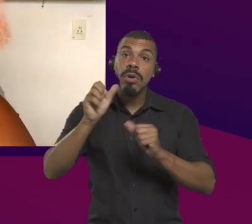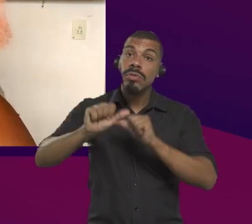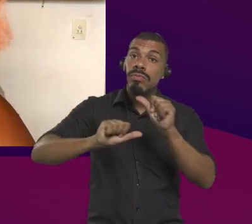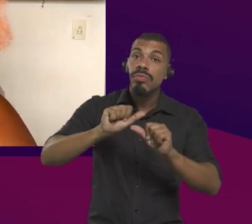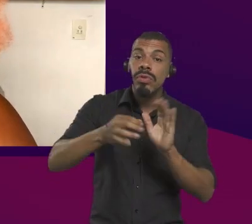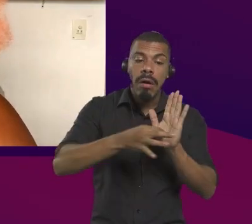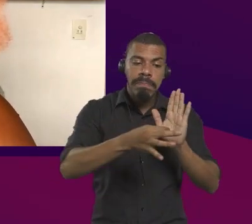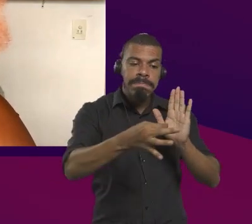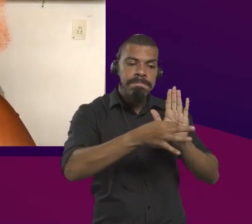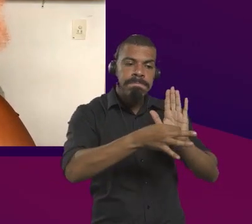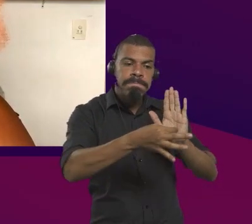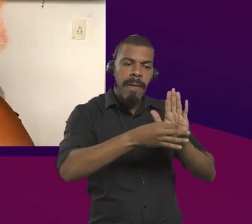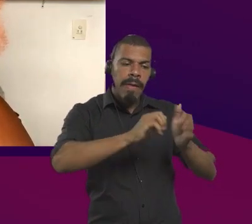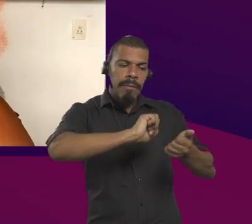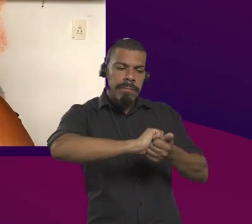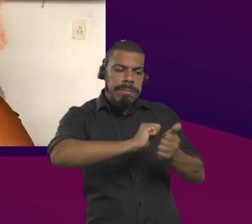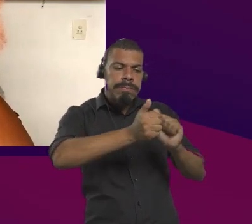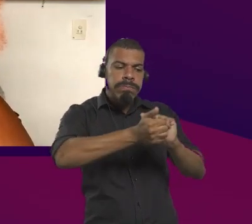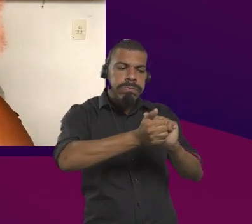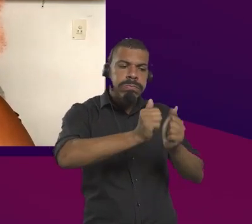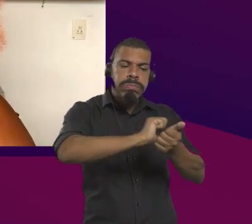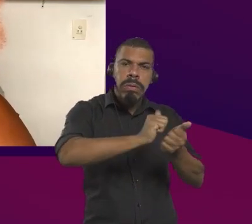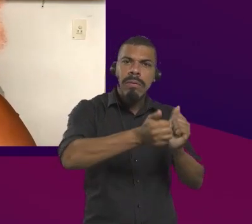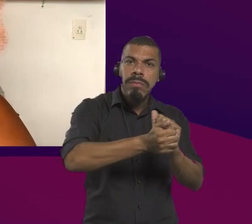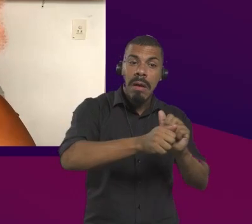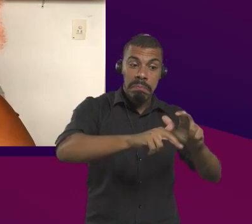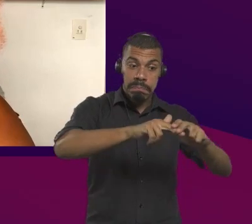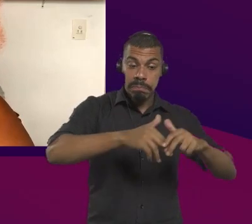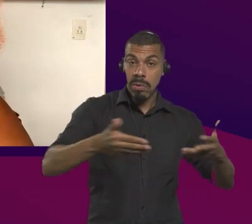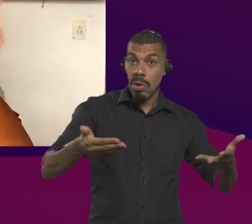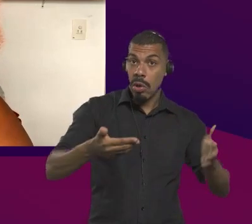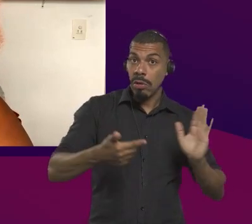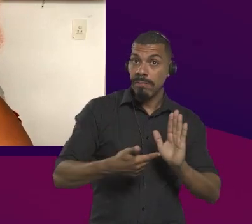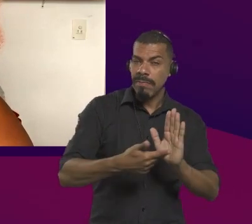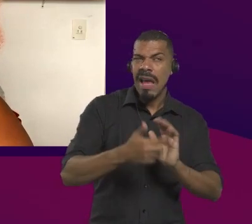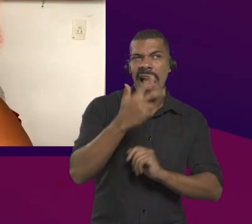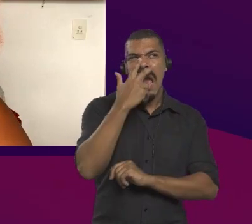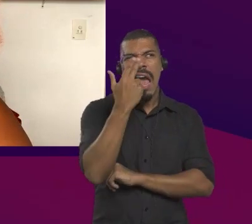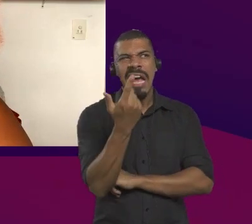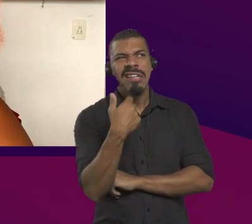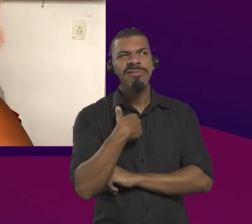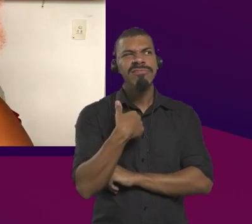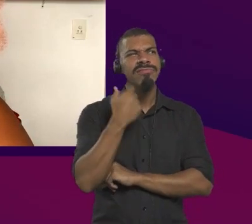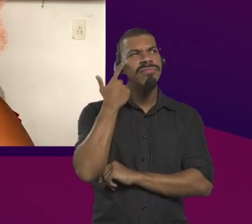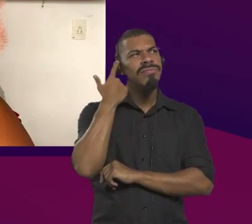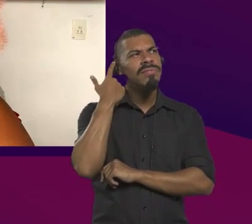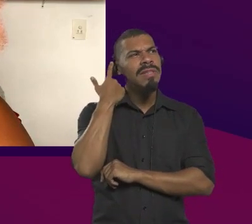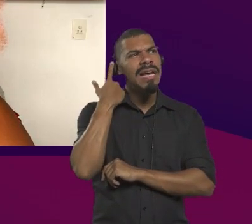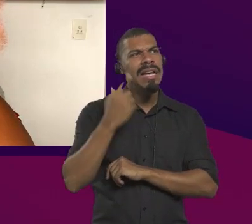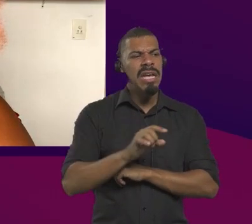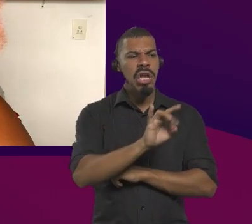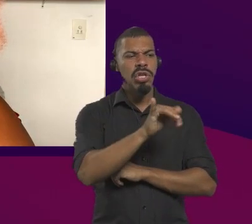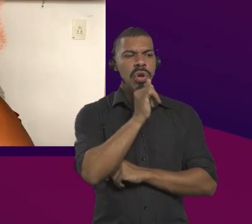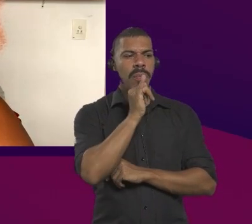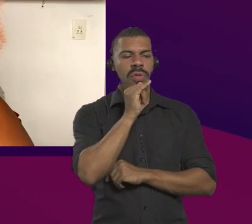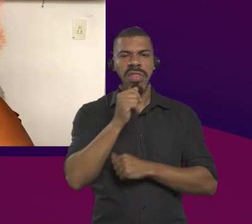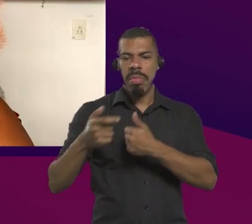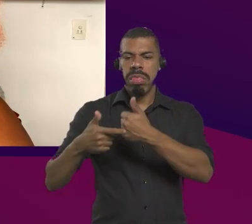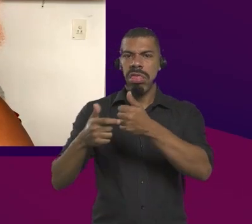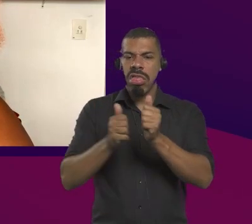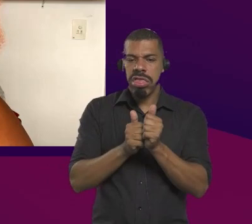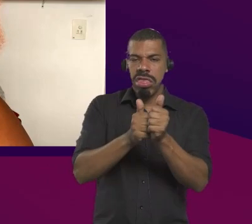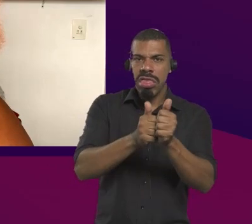pessoas precisam entender que elas fazem parte. Por isso que a gente estava falando aqui. Tem muita gente que acha, ah, será que a Alexandra só tem seguidor gordo? A Dani só